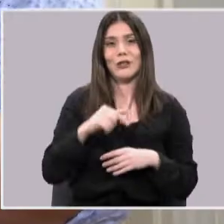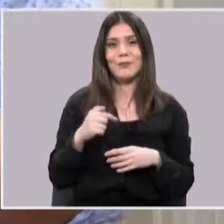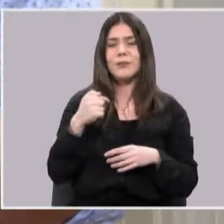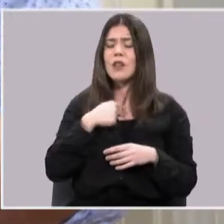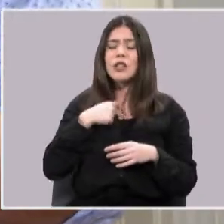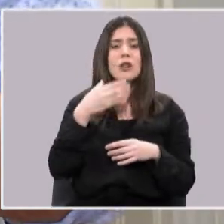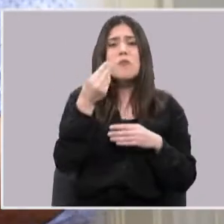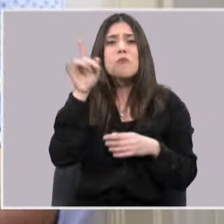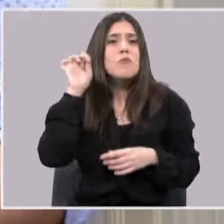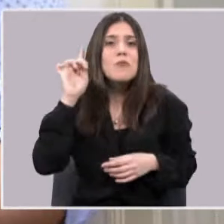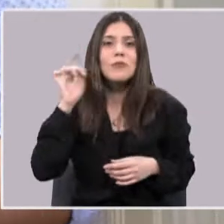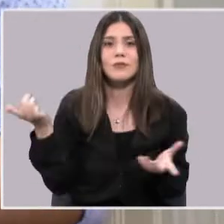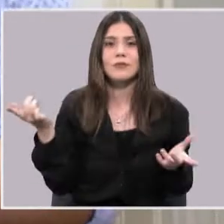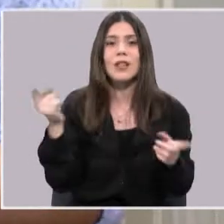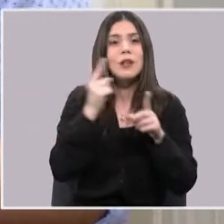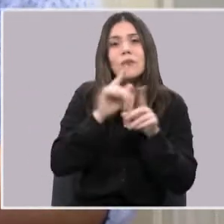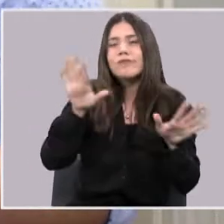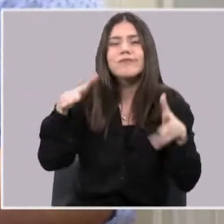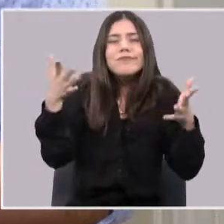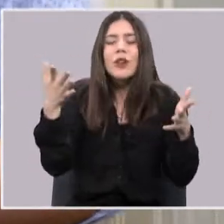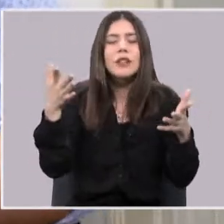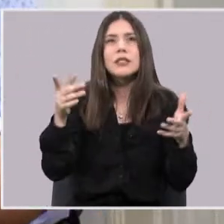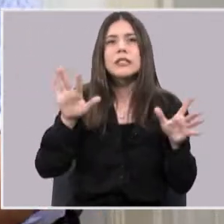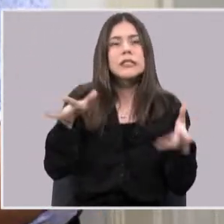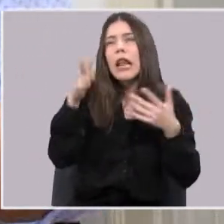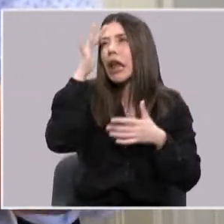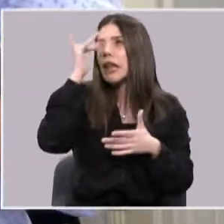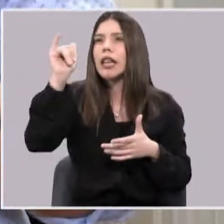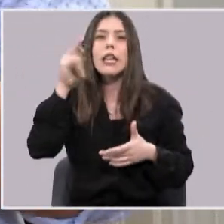Eu considero que é sempre uma mais-valia. É uma mais-valia porque qualquer que